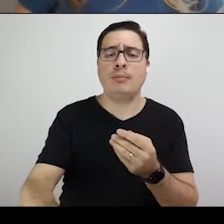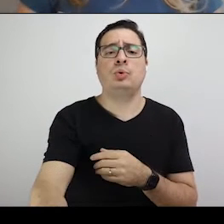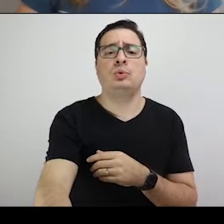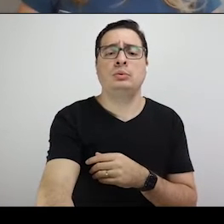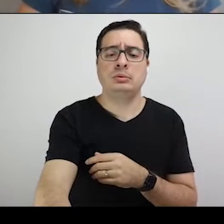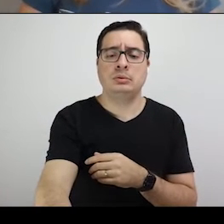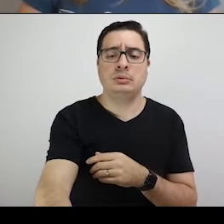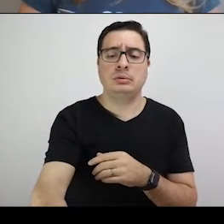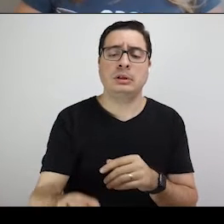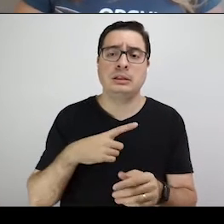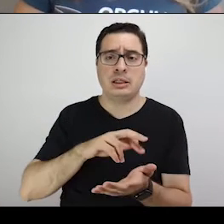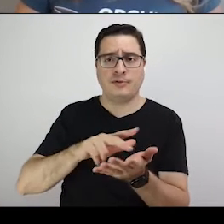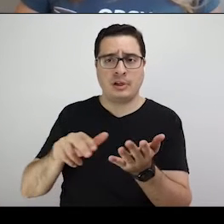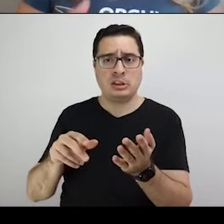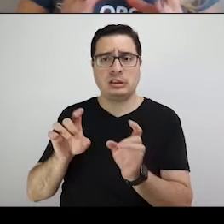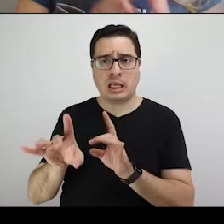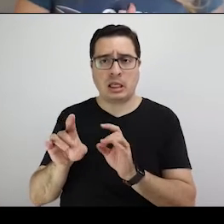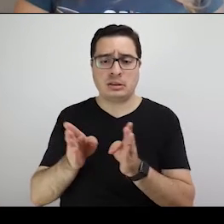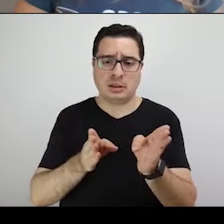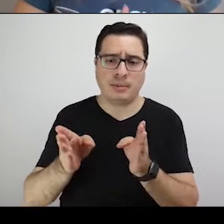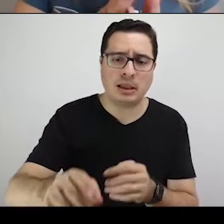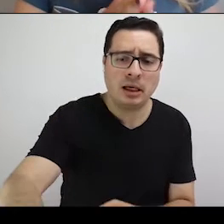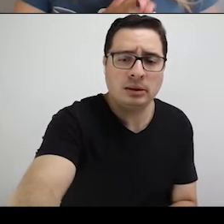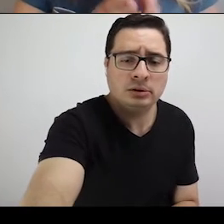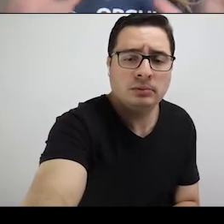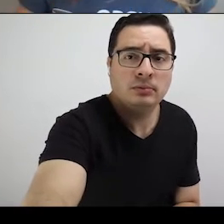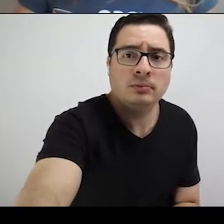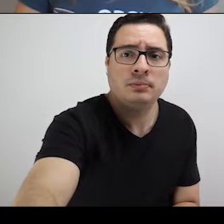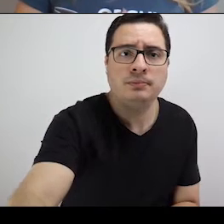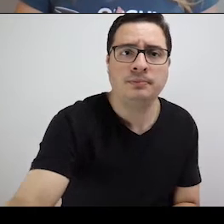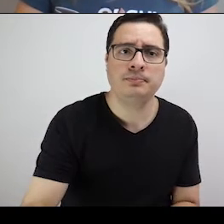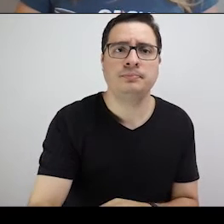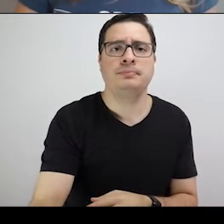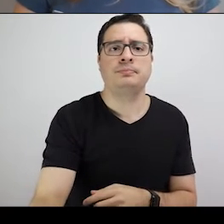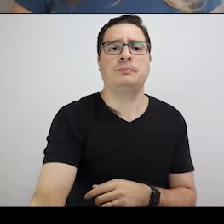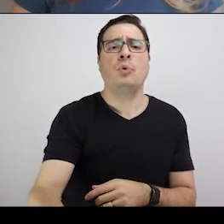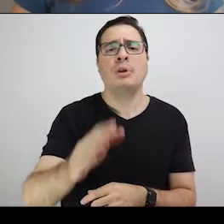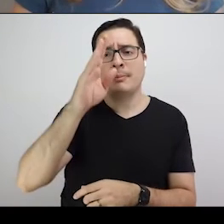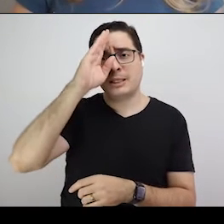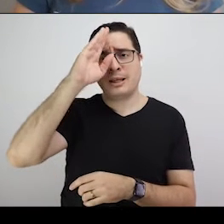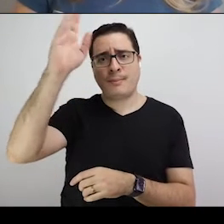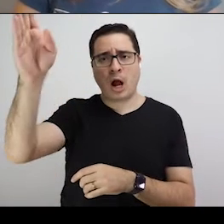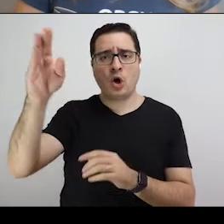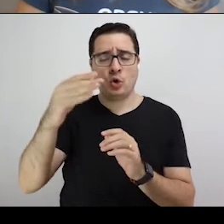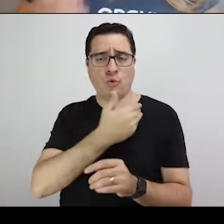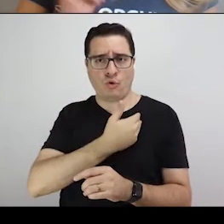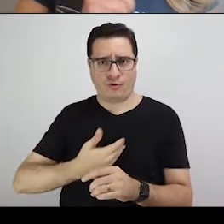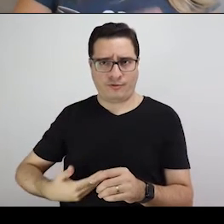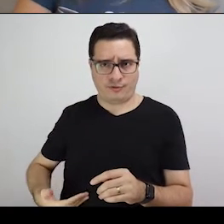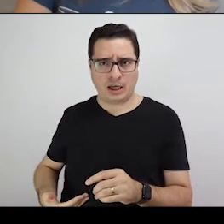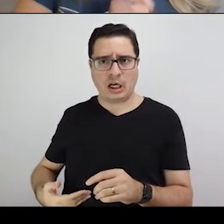técnicos de acessibilidade. Então, uma das principais atribuições do governo federal